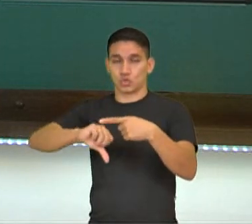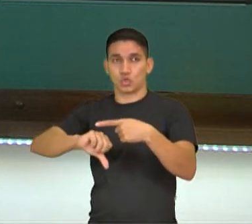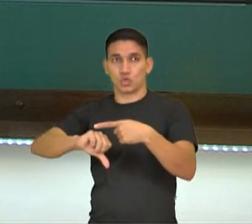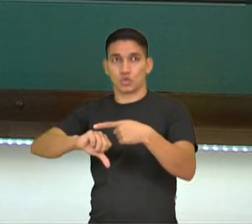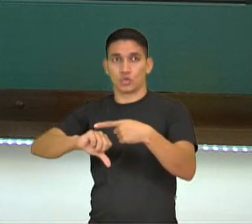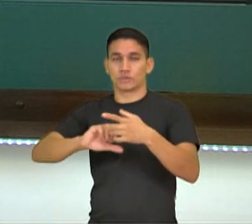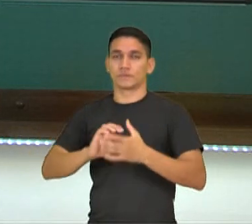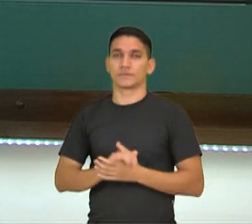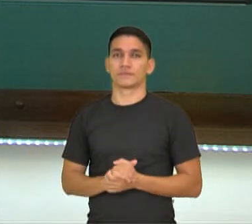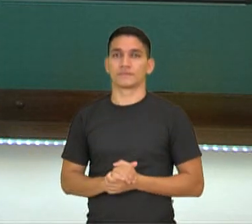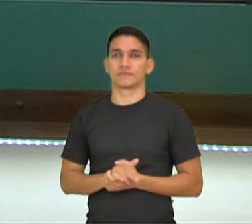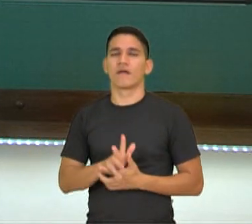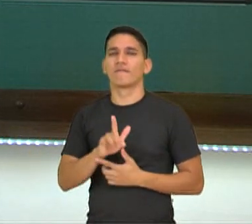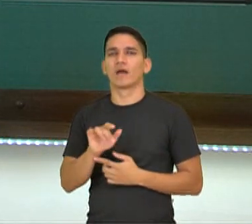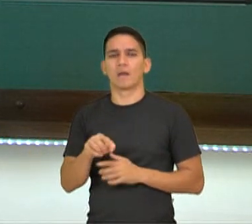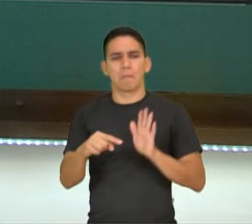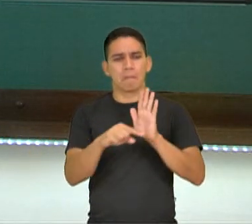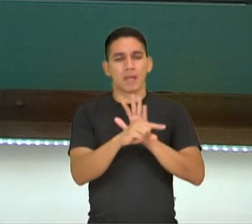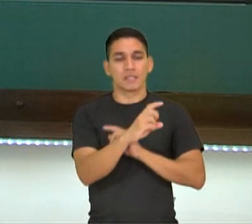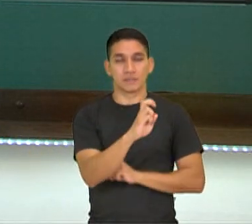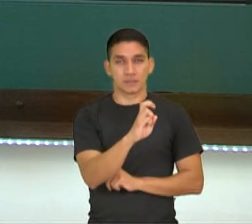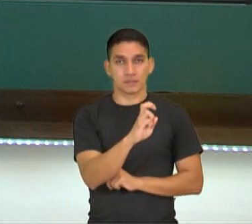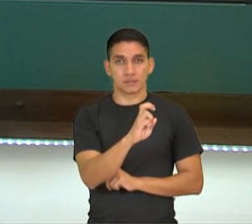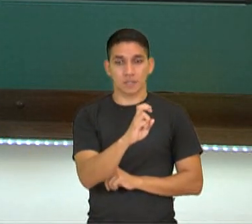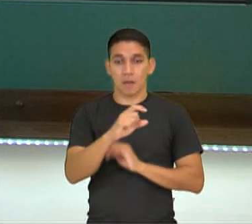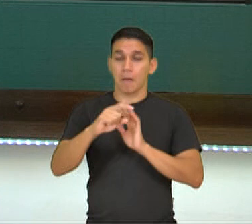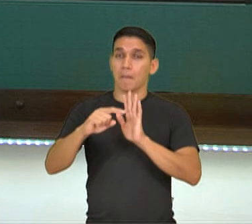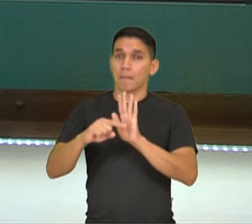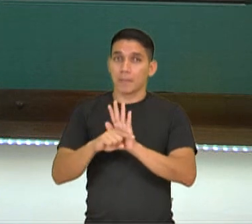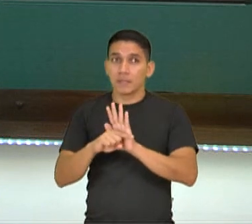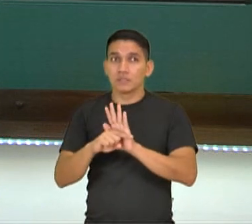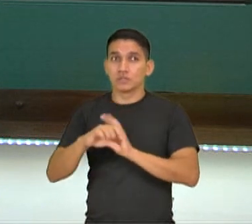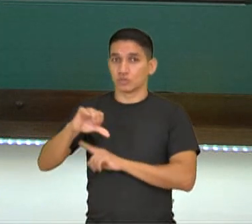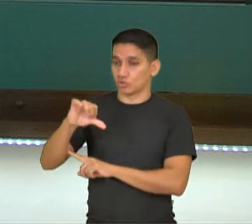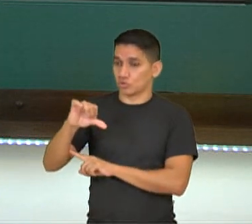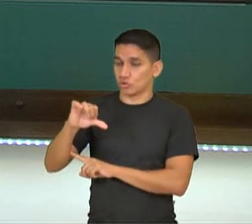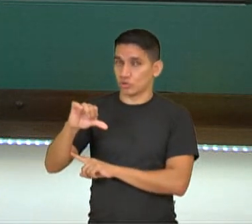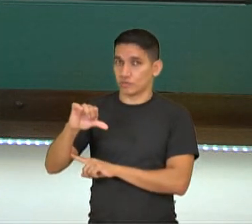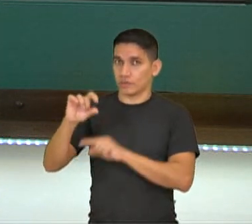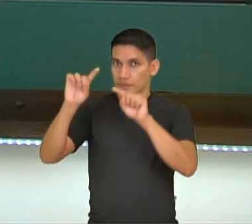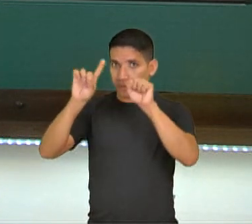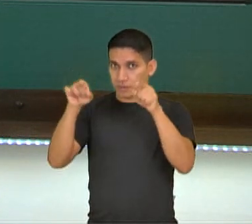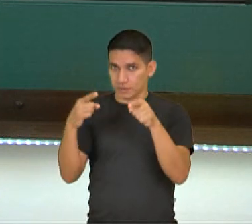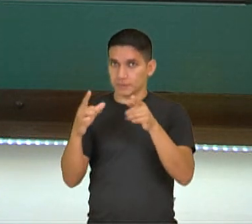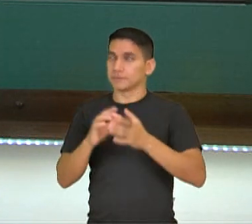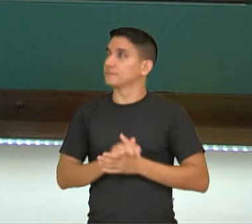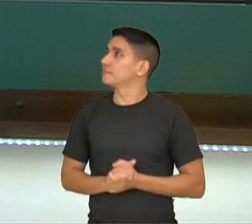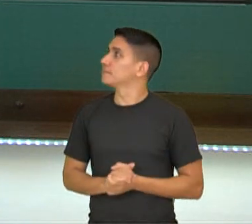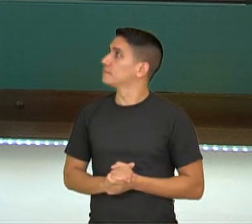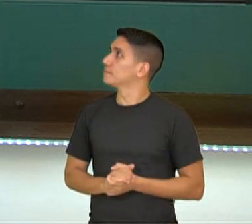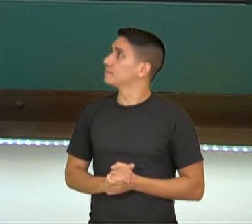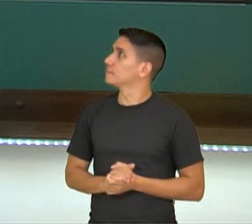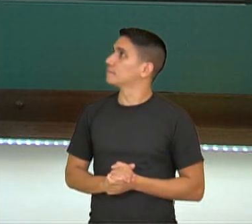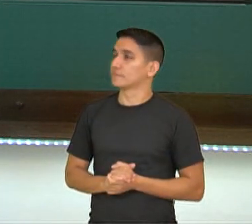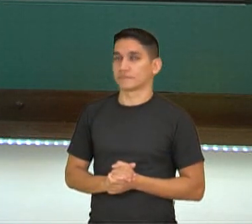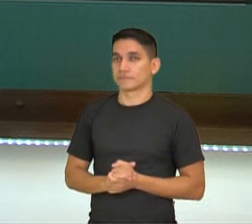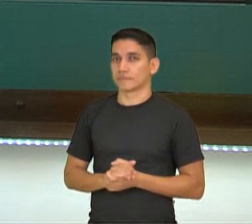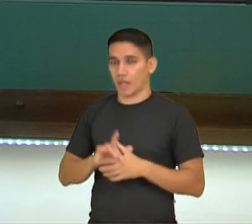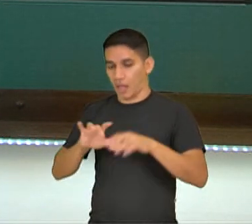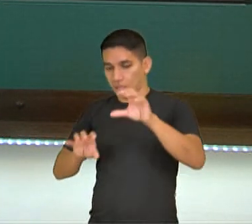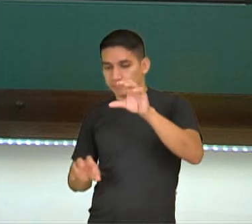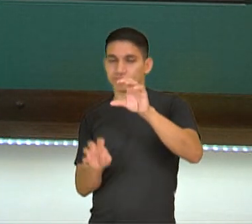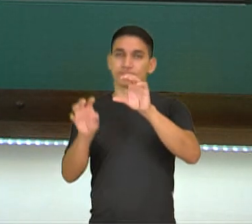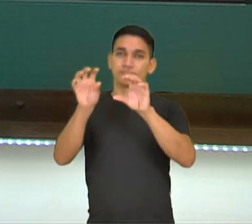vou ter menos 5 menos 9, que é o expoente aqui de baixo, ok? Então vai